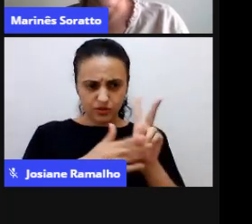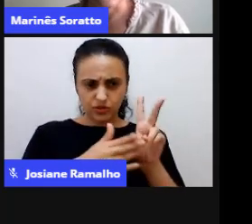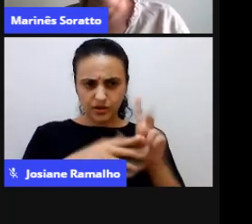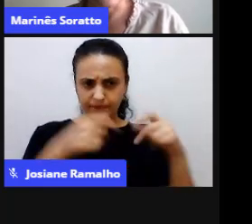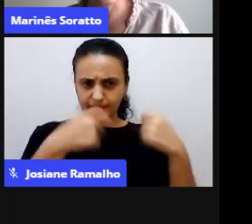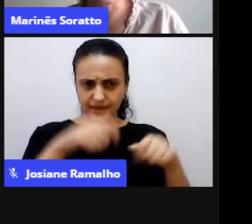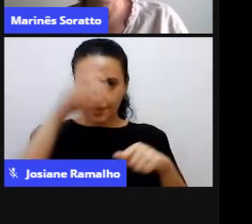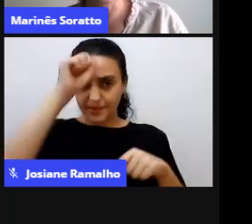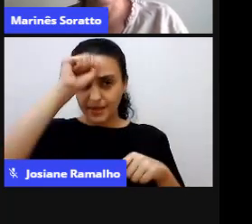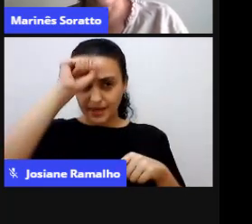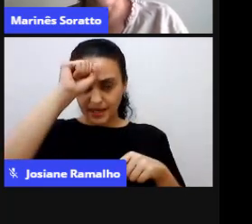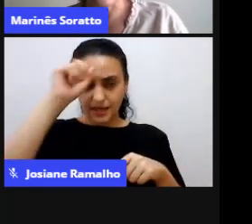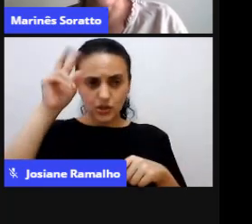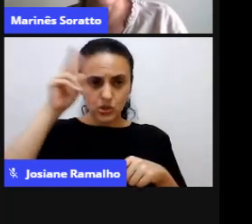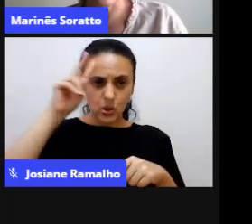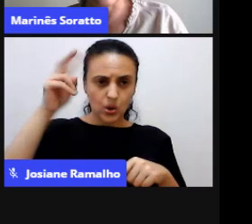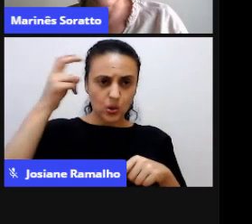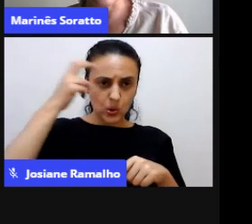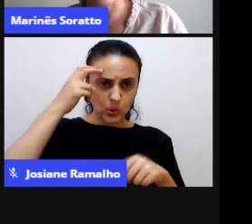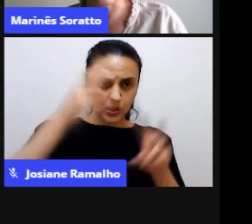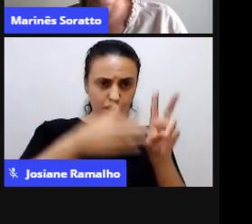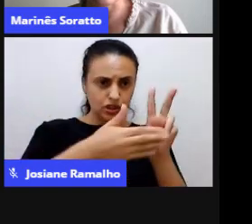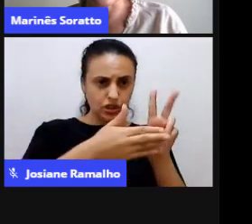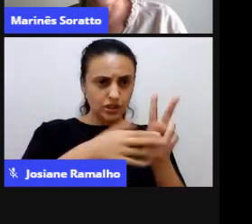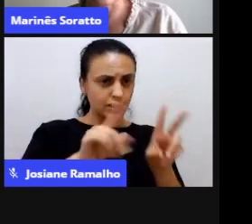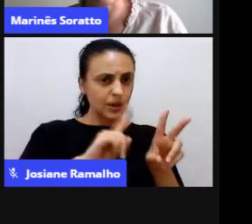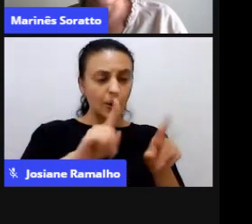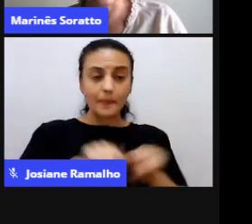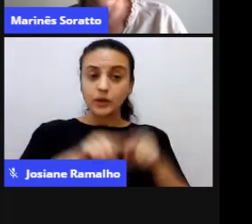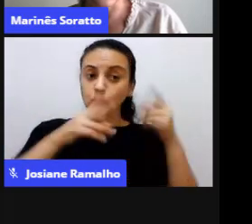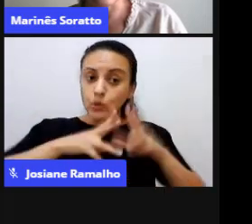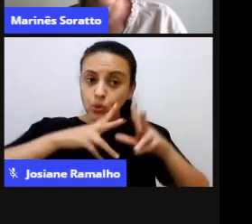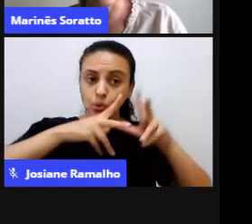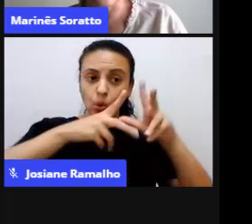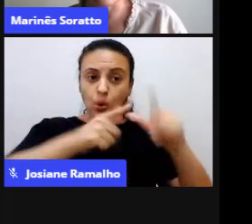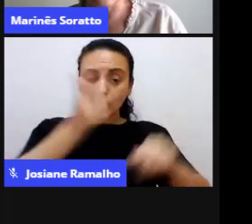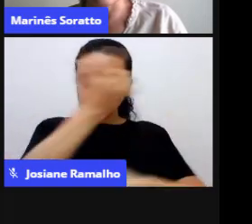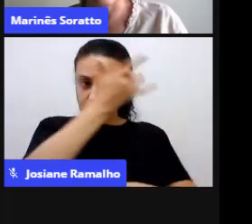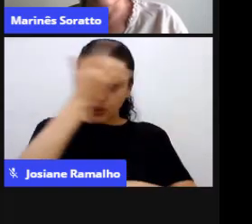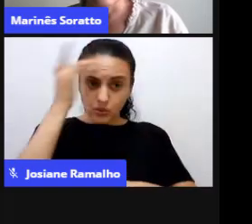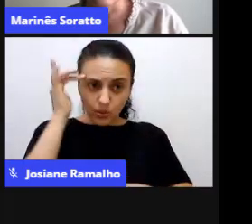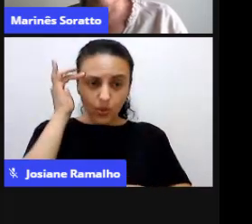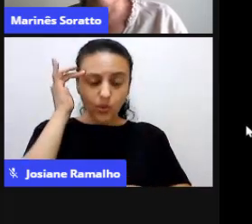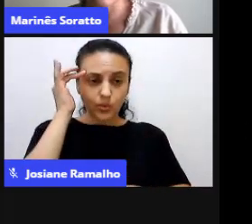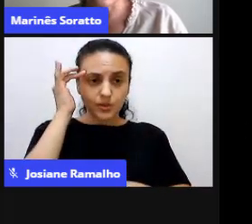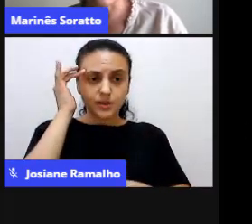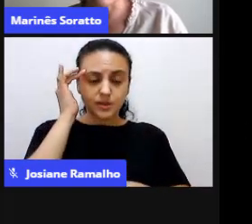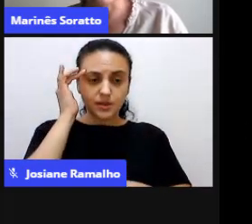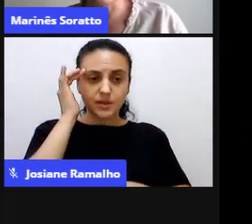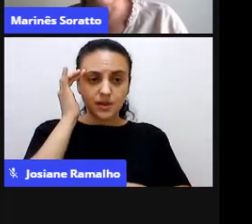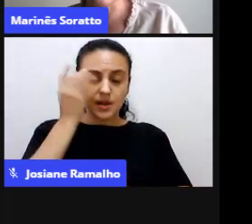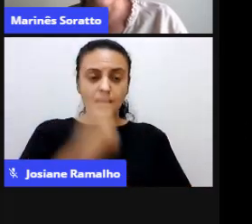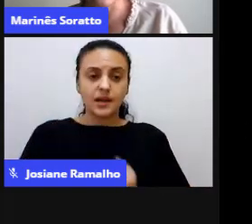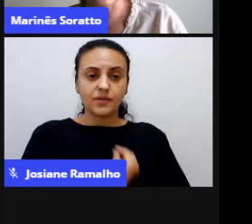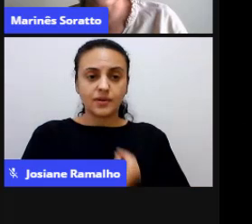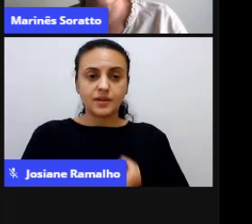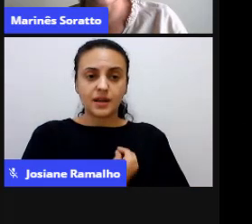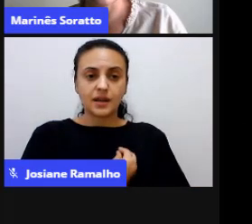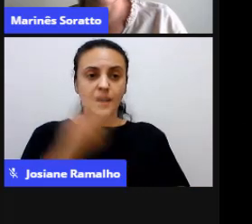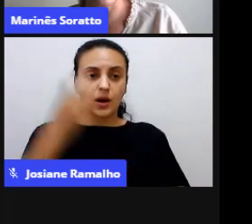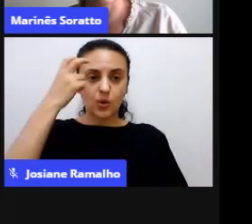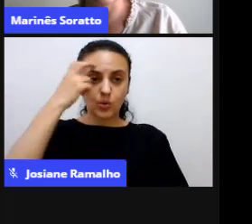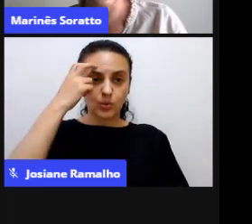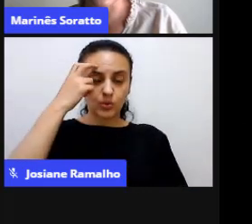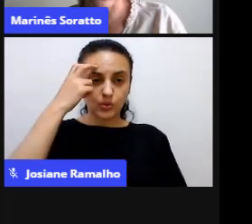cultura, mas sim todo aquelas pessoas, né, a quem foi negado esse conhecimento, que vivenciaram uma cultura